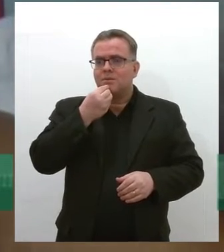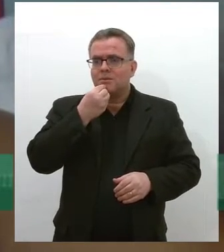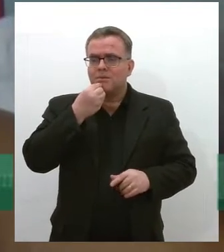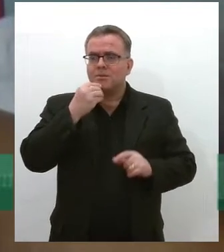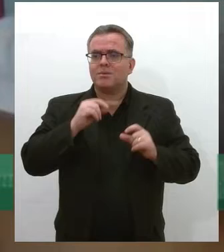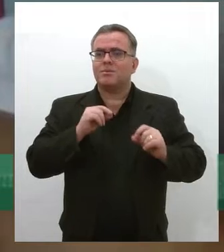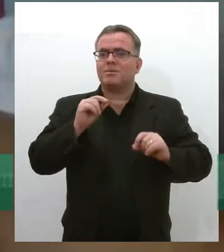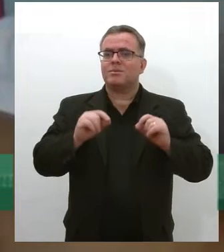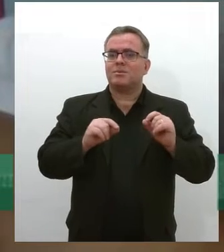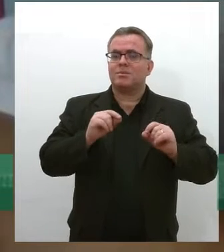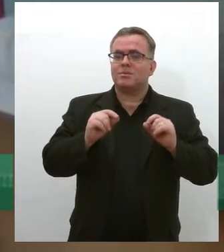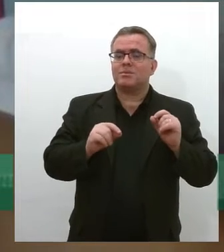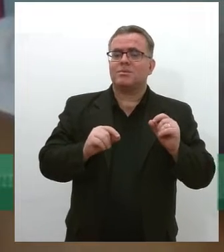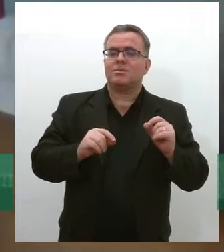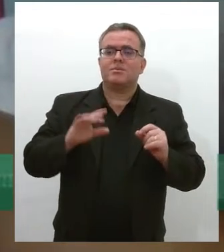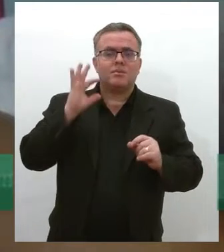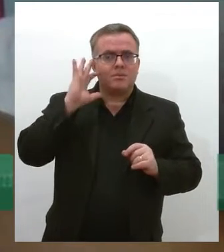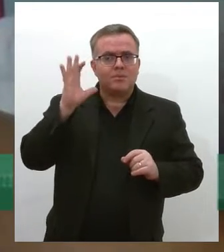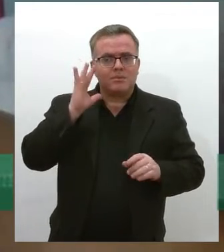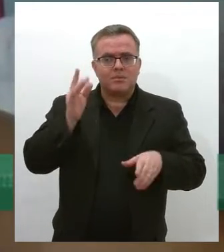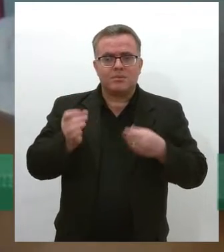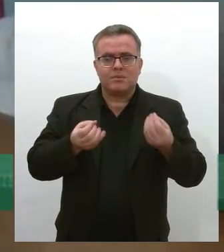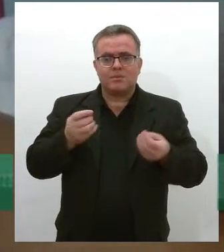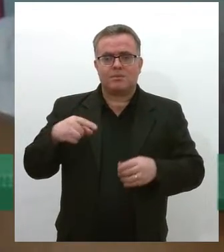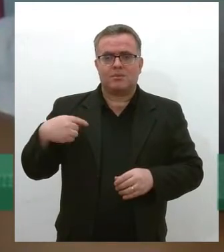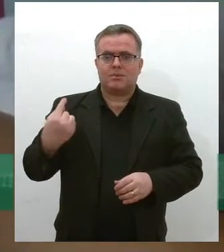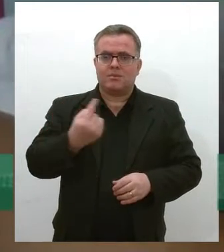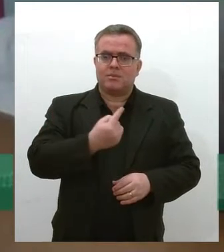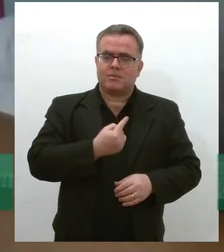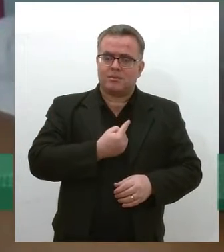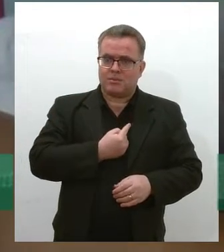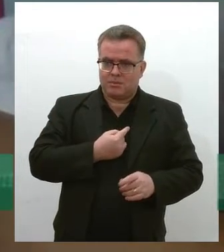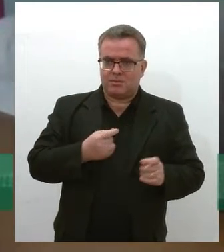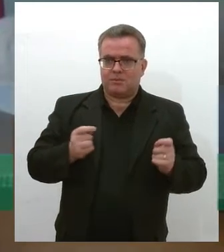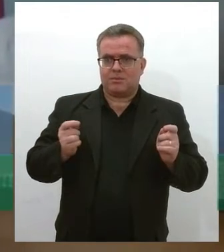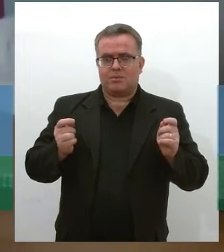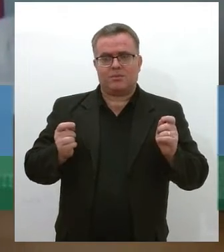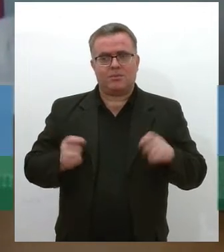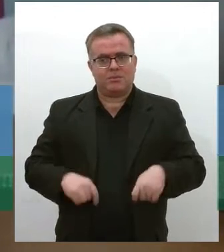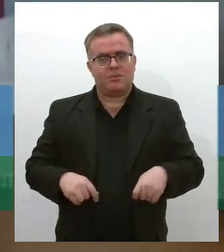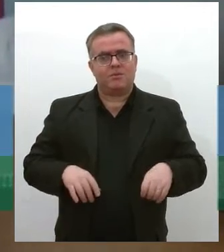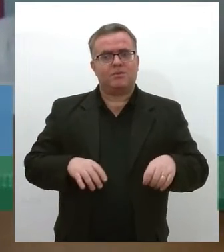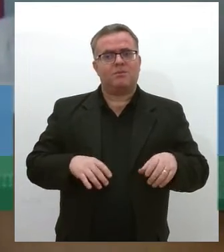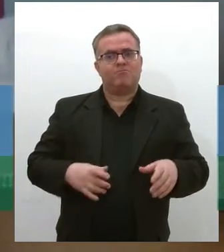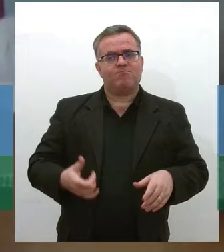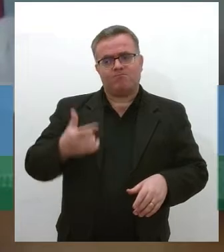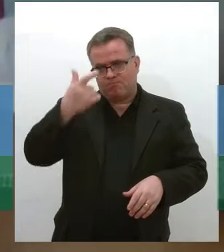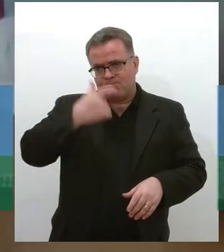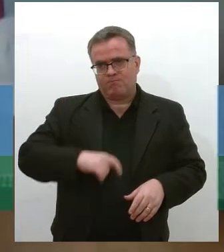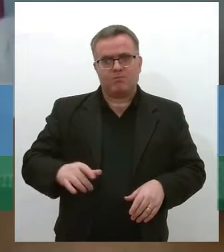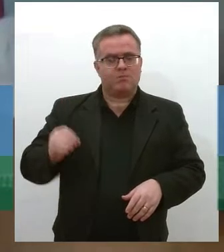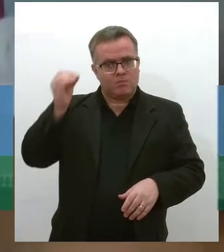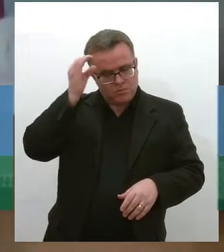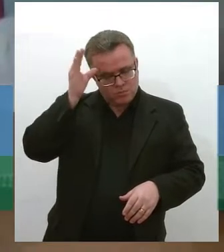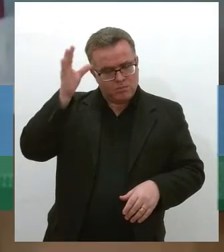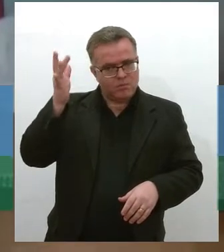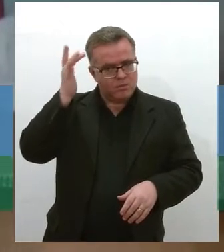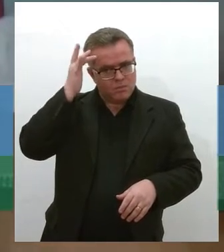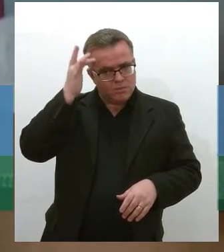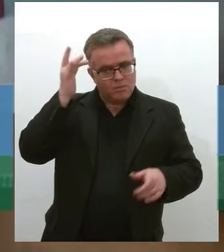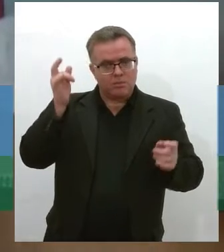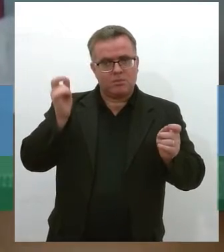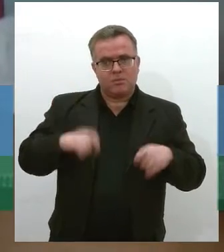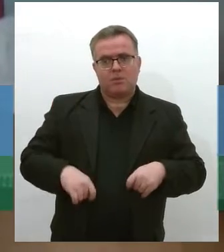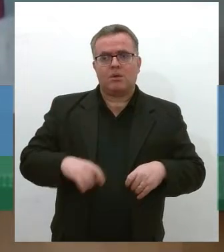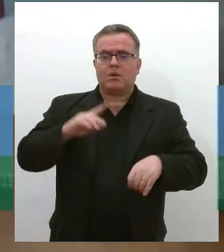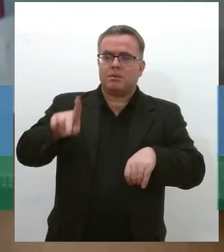para pensar um pouco aí os nossos processos de formação enquanto nação, de formação enquanto ideia de povo, ideia de pátria, ideia